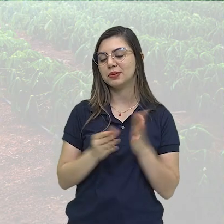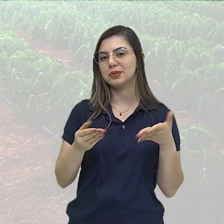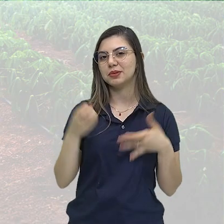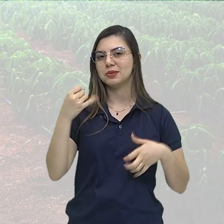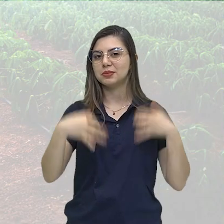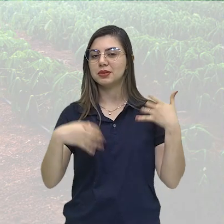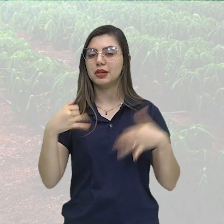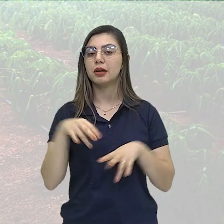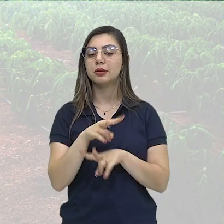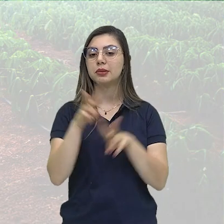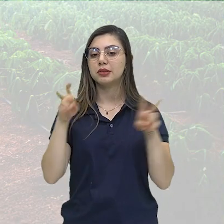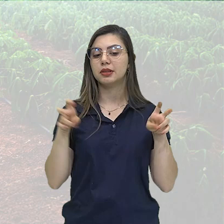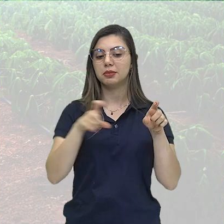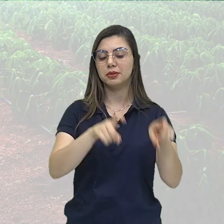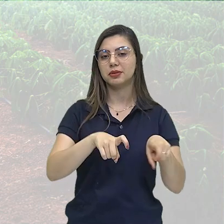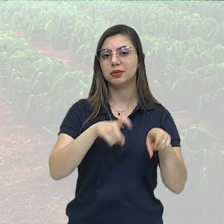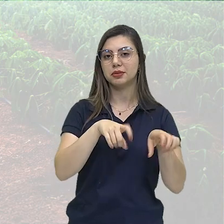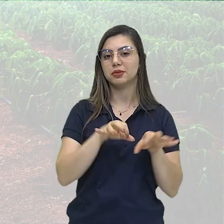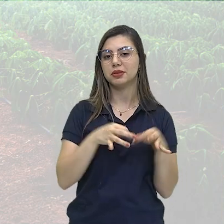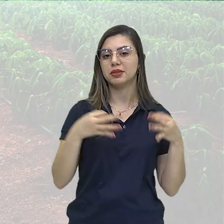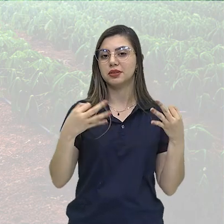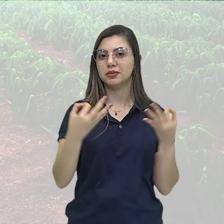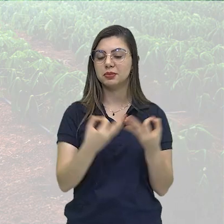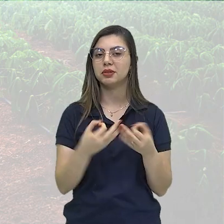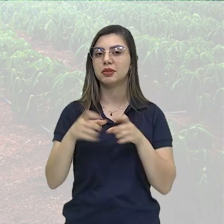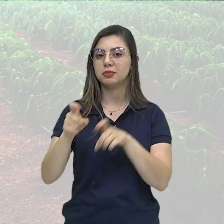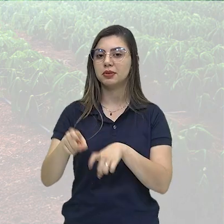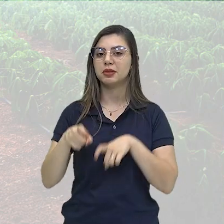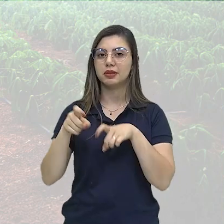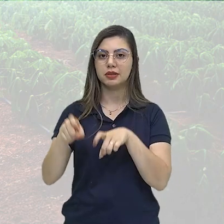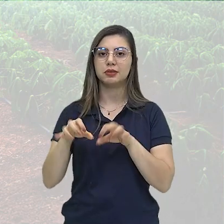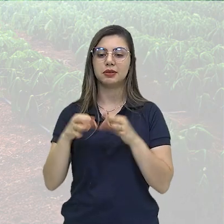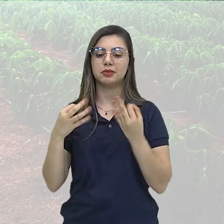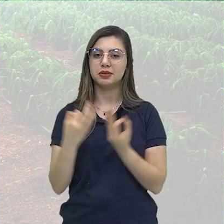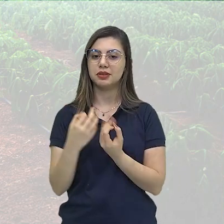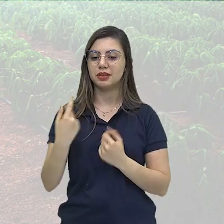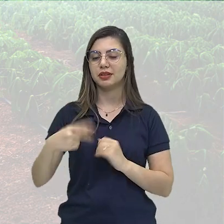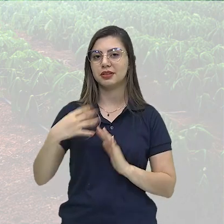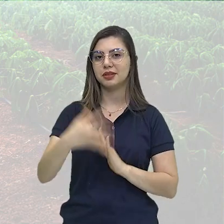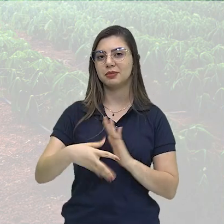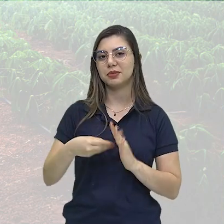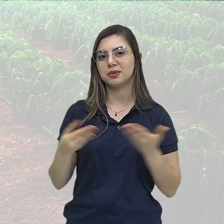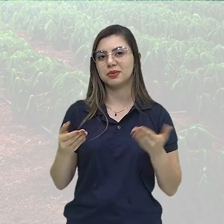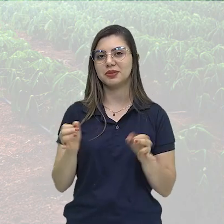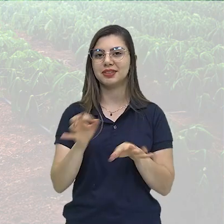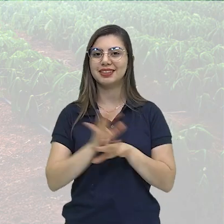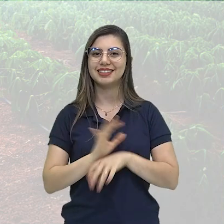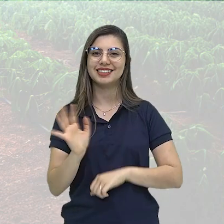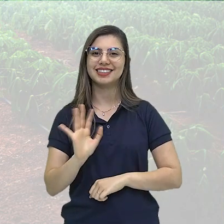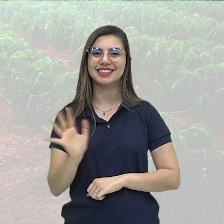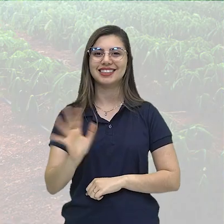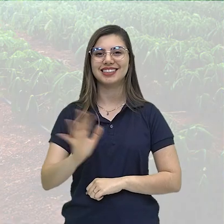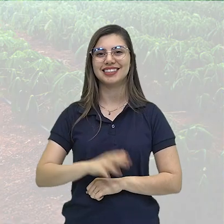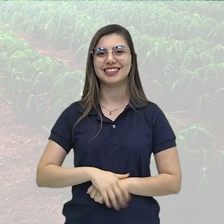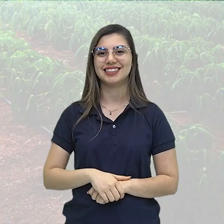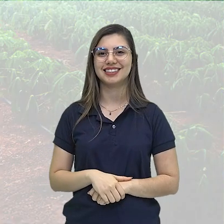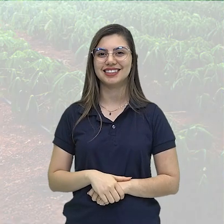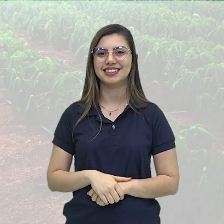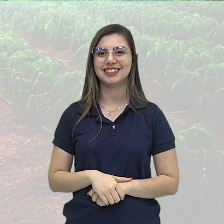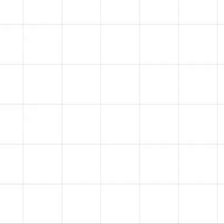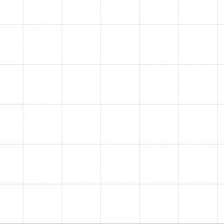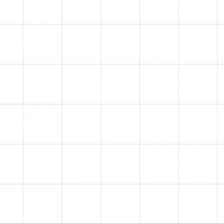da nossa aula sobre agricultura familiar e agricultura familiar da Amazônia. Finalizamos por aqui. Até a próxima.